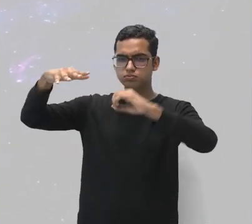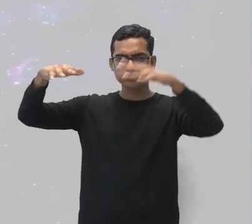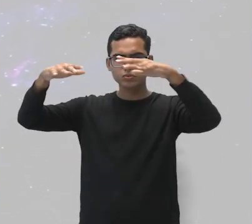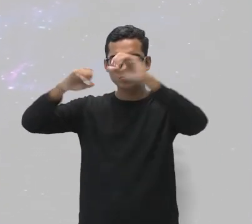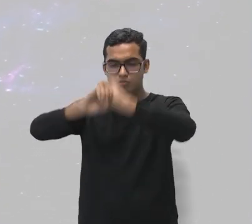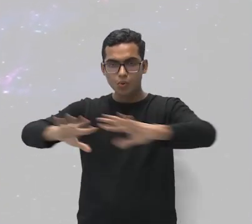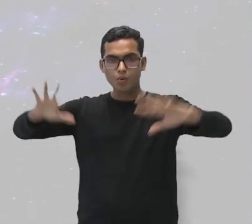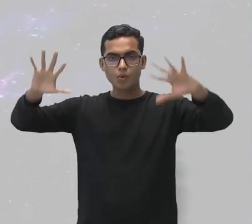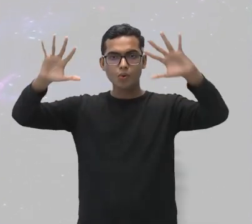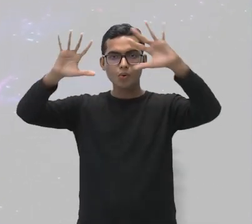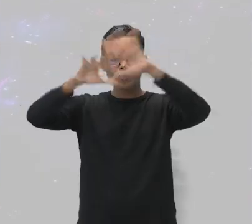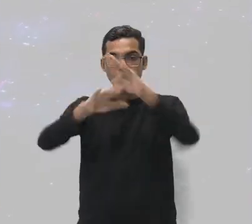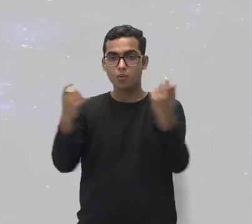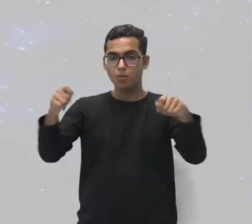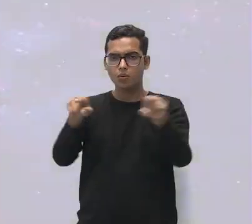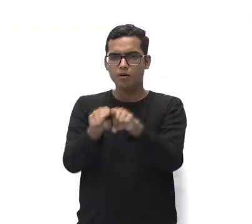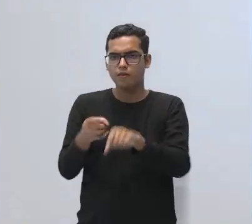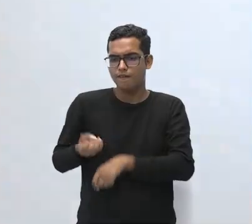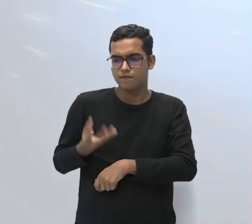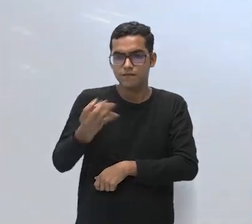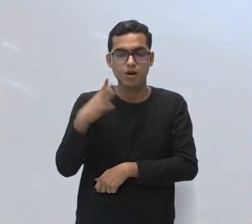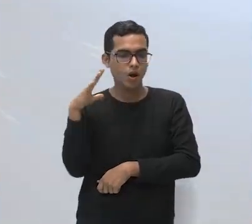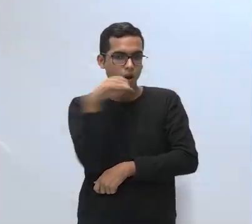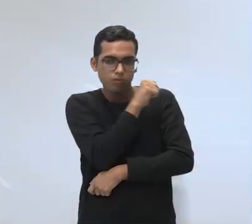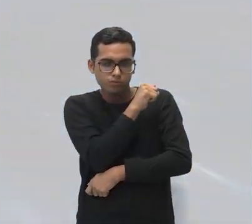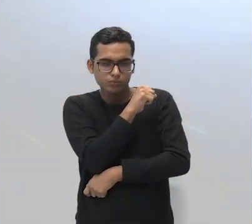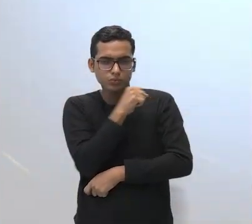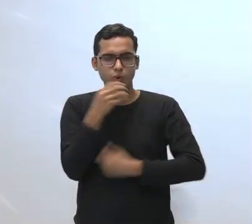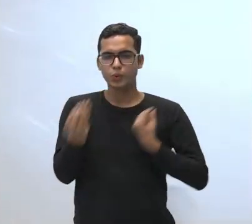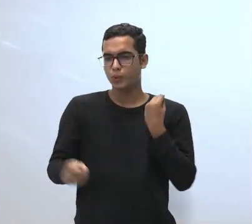viajar incrivelmente rápido.